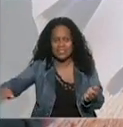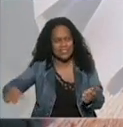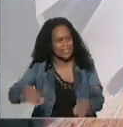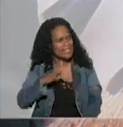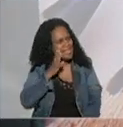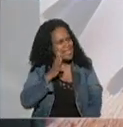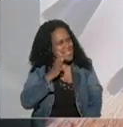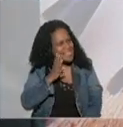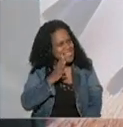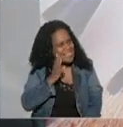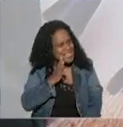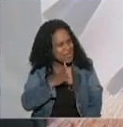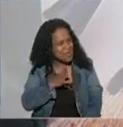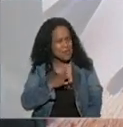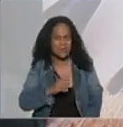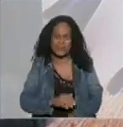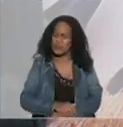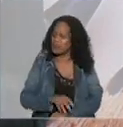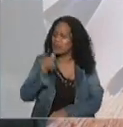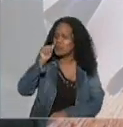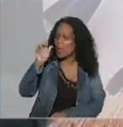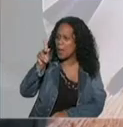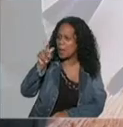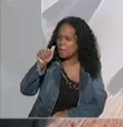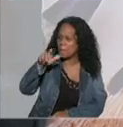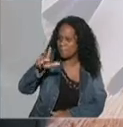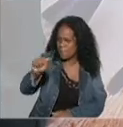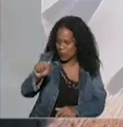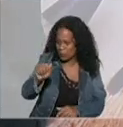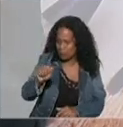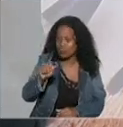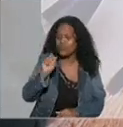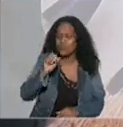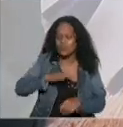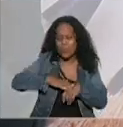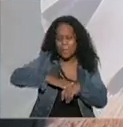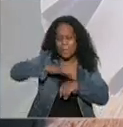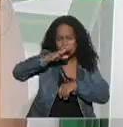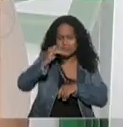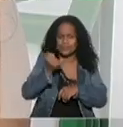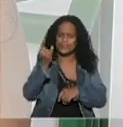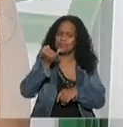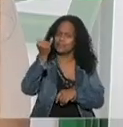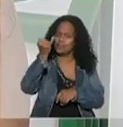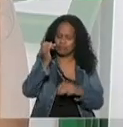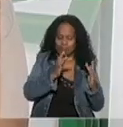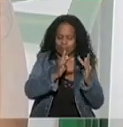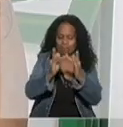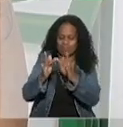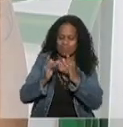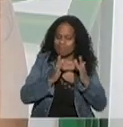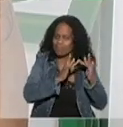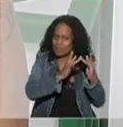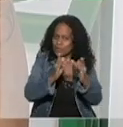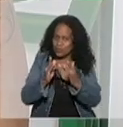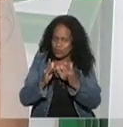contato com o saber da cultura indígena, com a cultura indígena? Assim, quando eu cheguei no